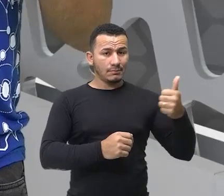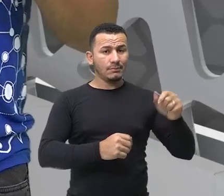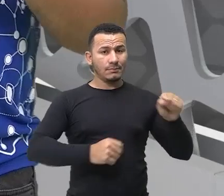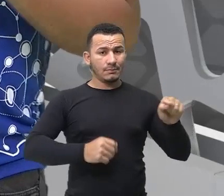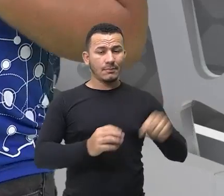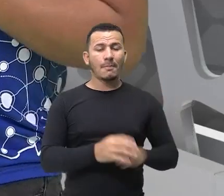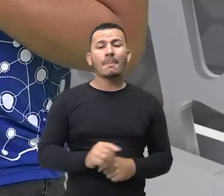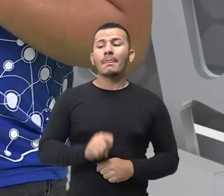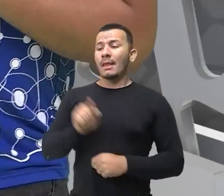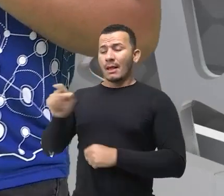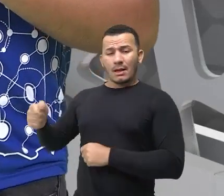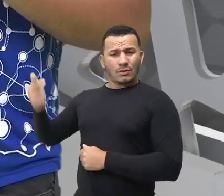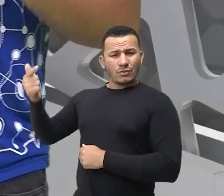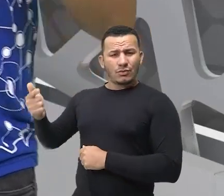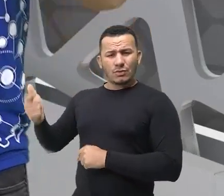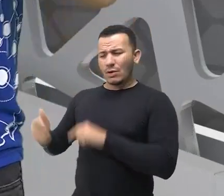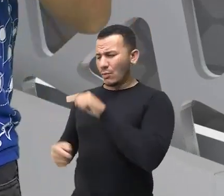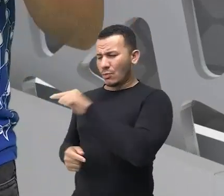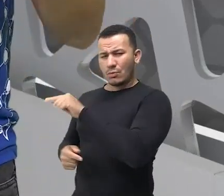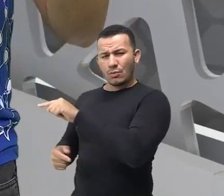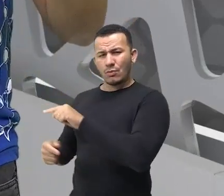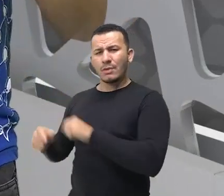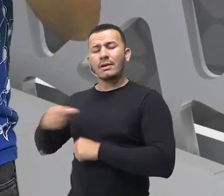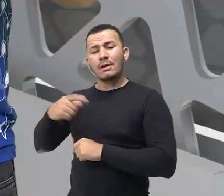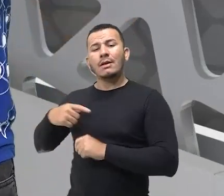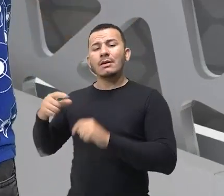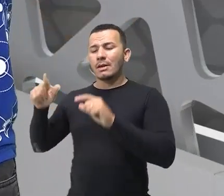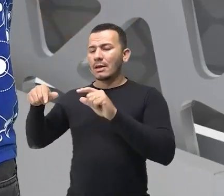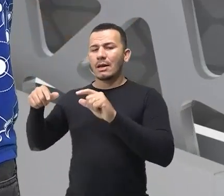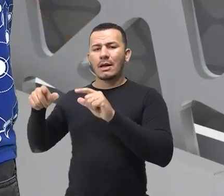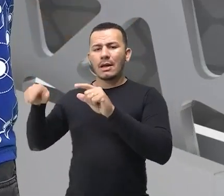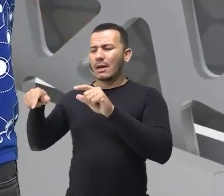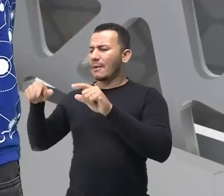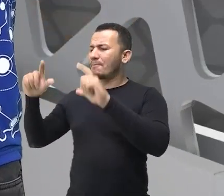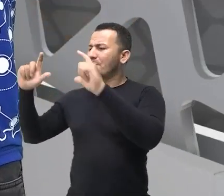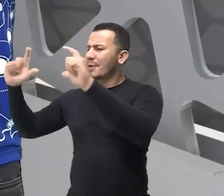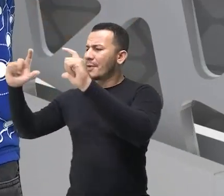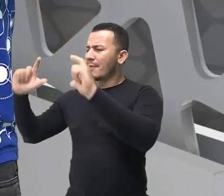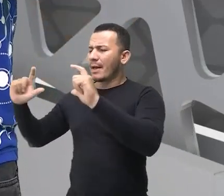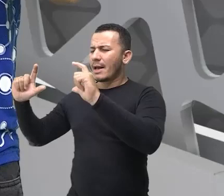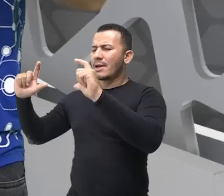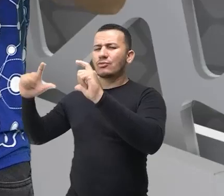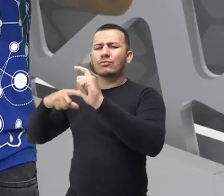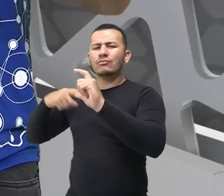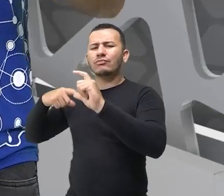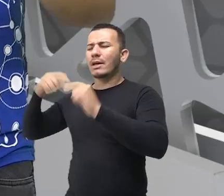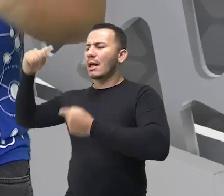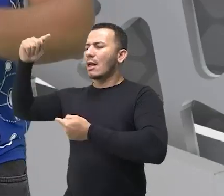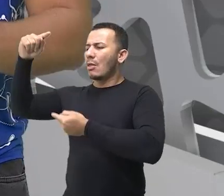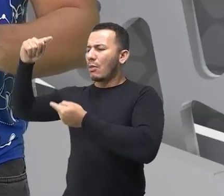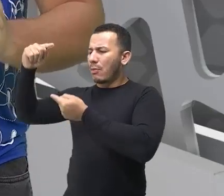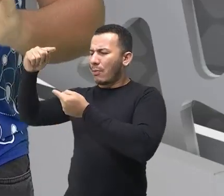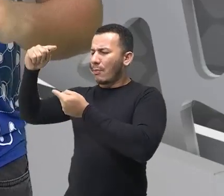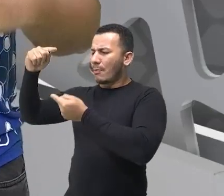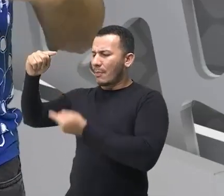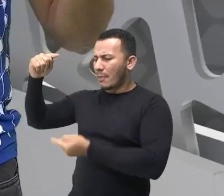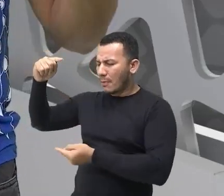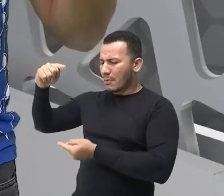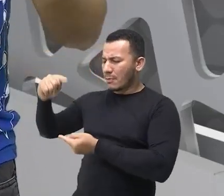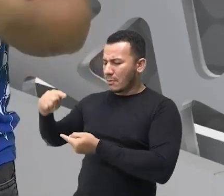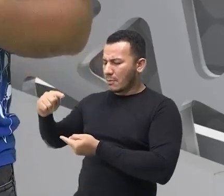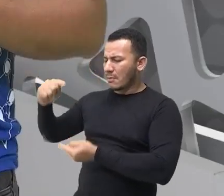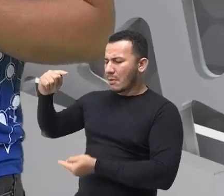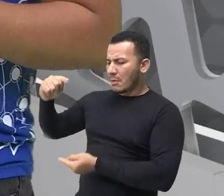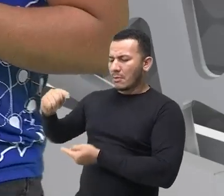linhas. Agora, aqui não, a gente tem os versos, é como se eles fossem fazendo assim, ó, um verso grande, um verso pequeno, um verso grande, um verso pequeno. Perceba que os